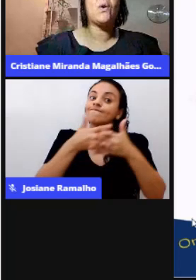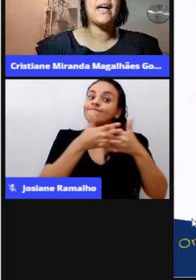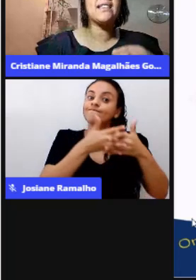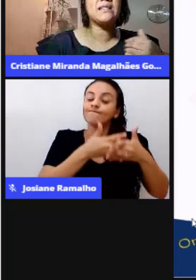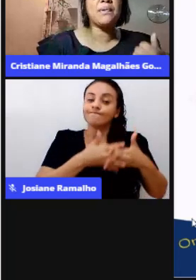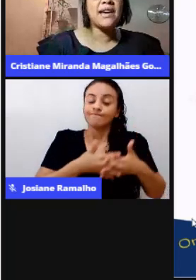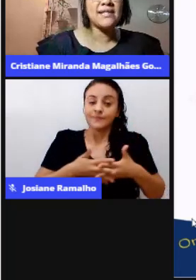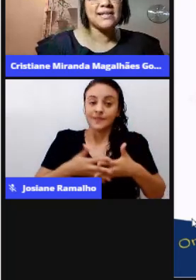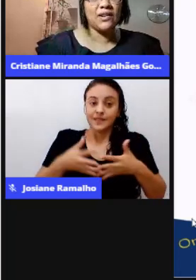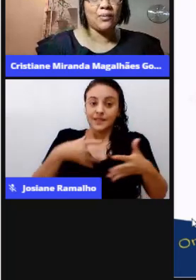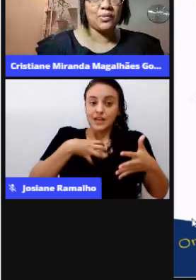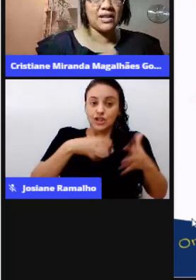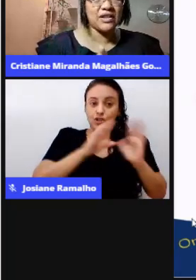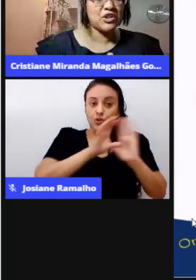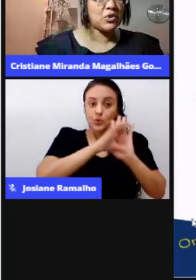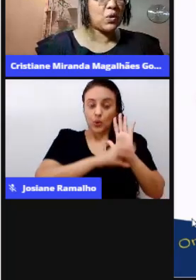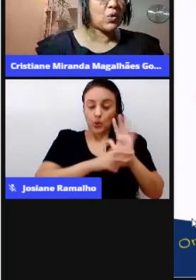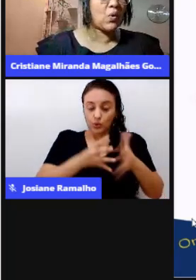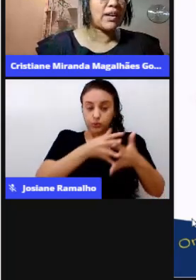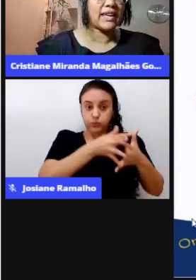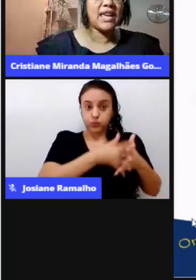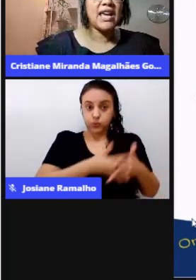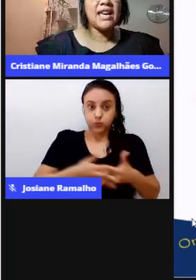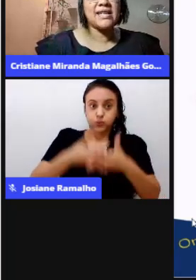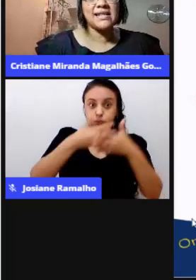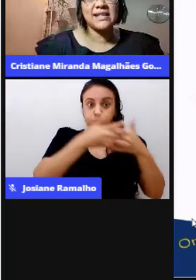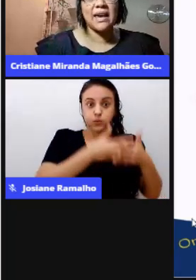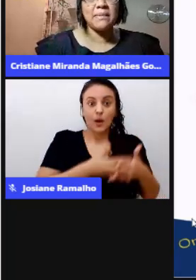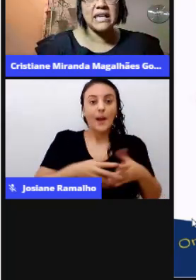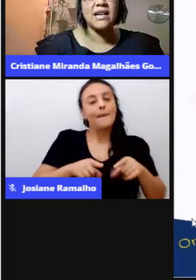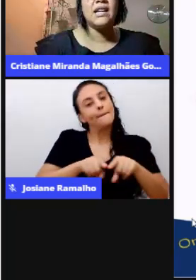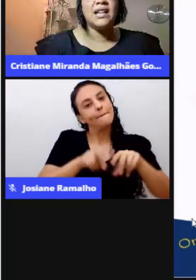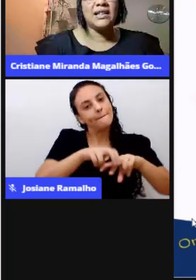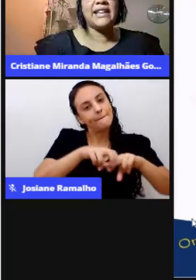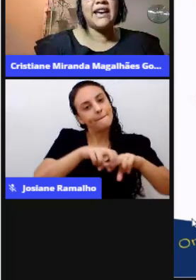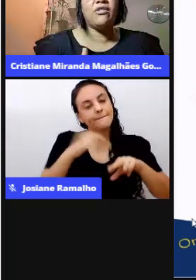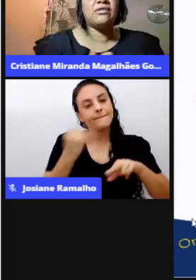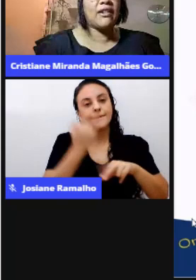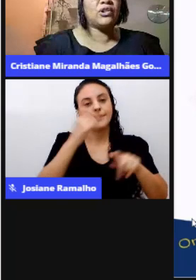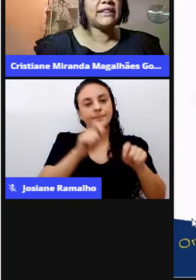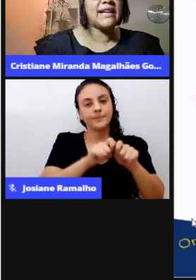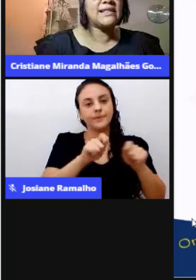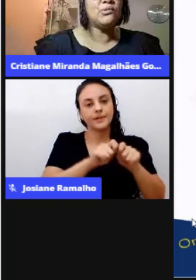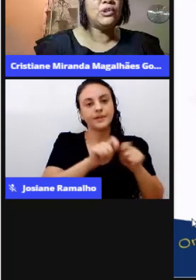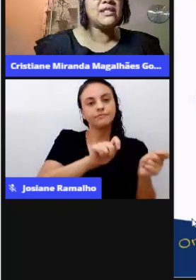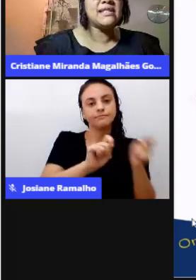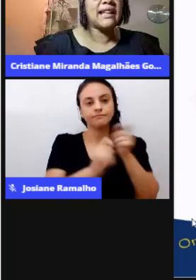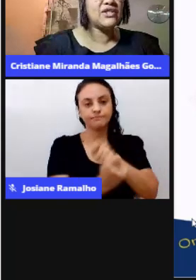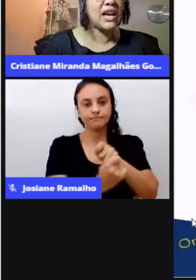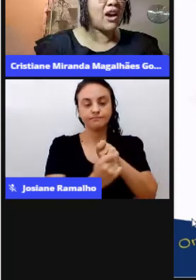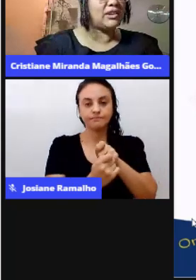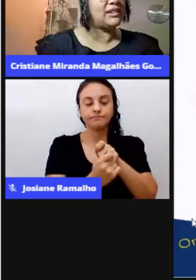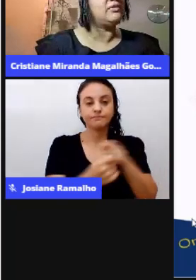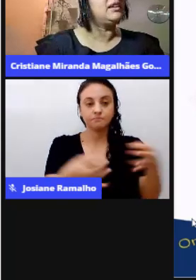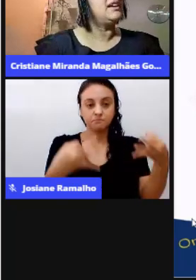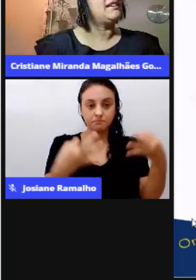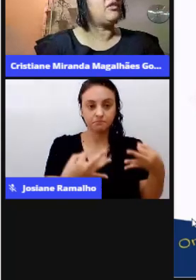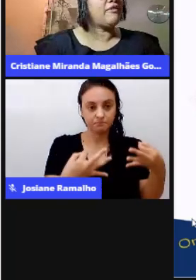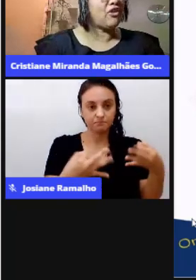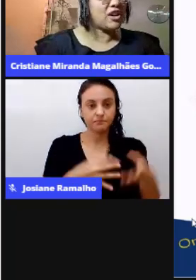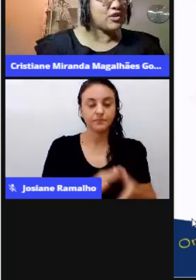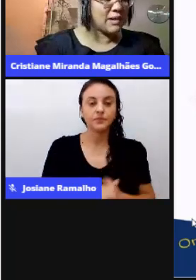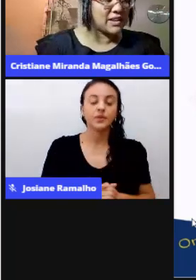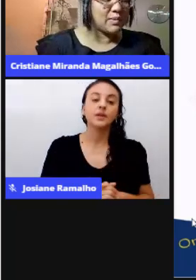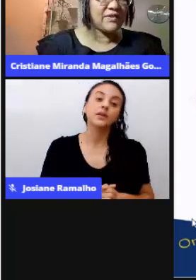uma boa explicação. Por isso, a gente colocou aqui esse esqueminha, que é o que acontece muito em sala de aula. Então,